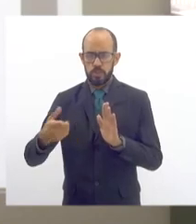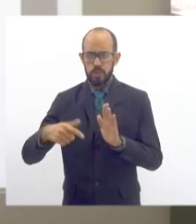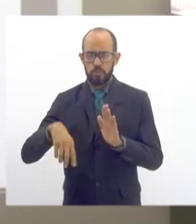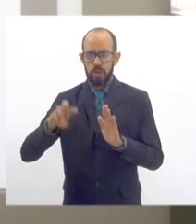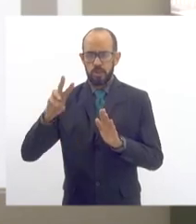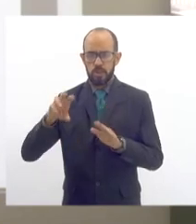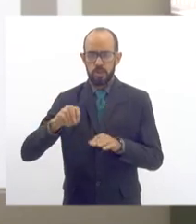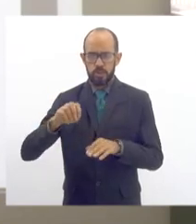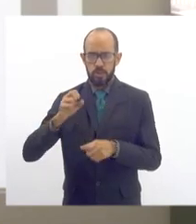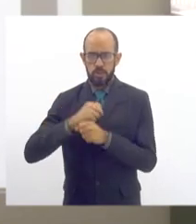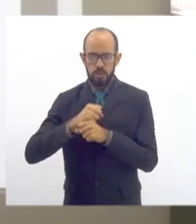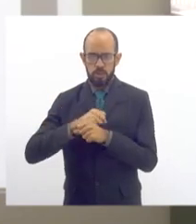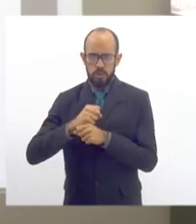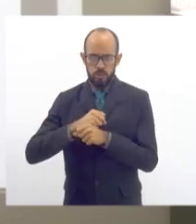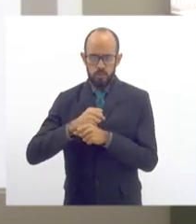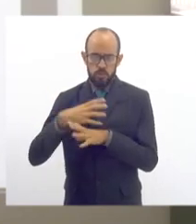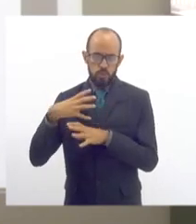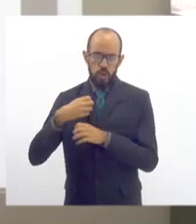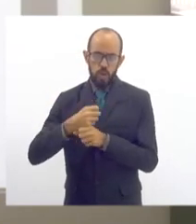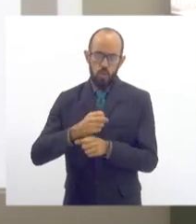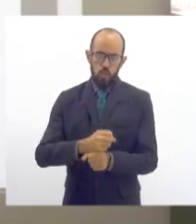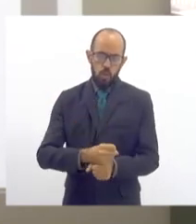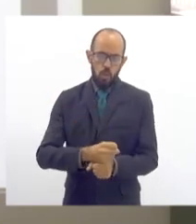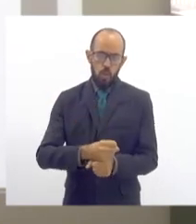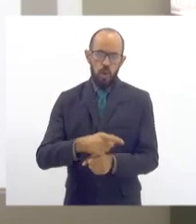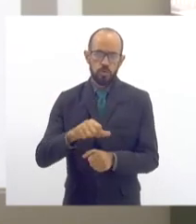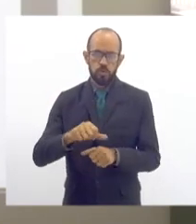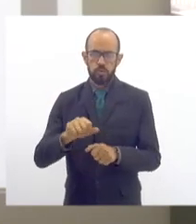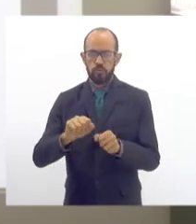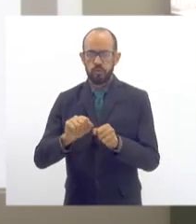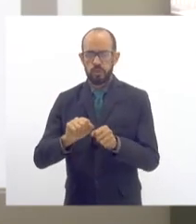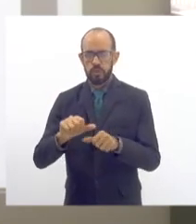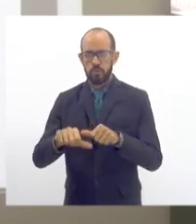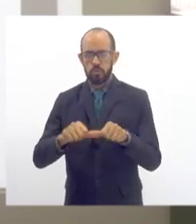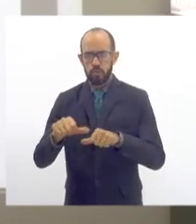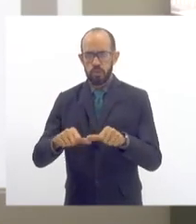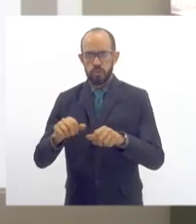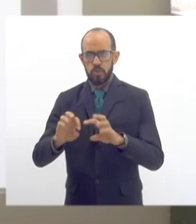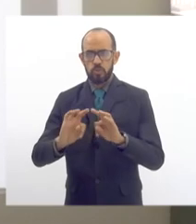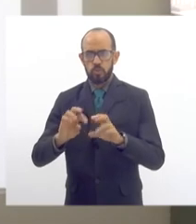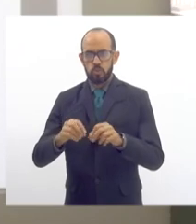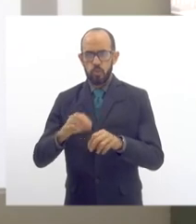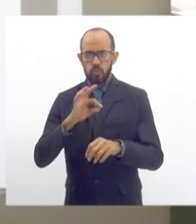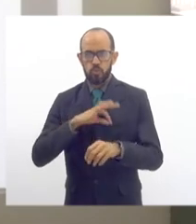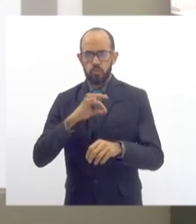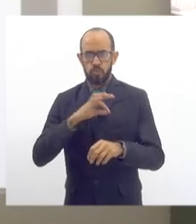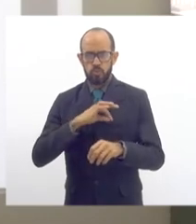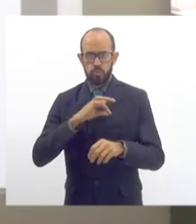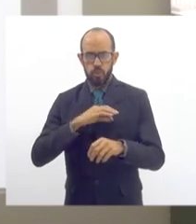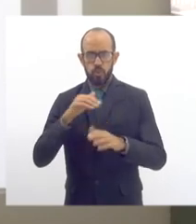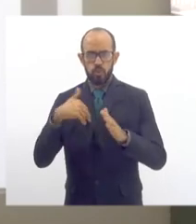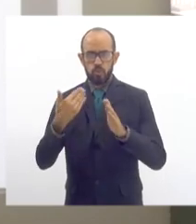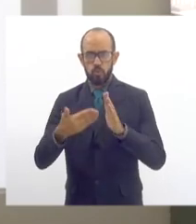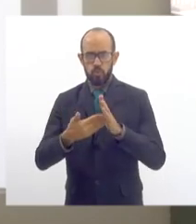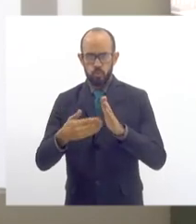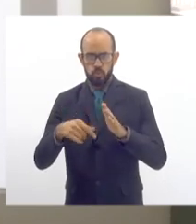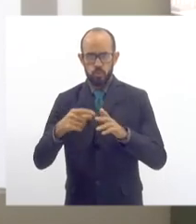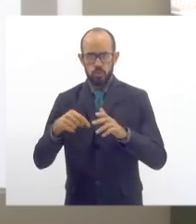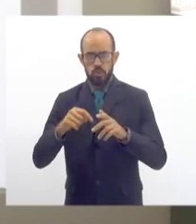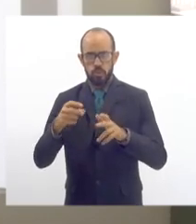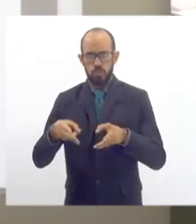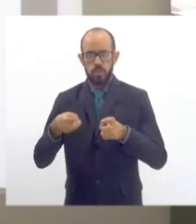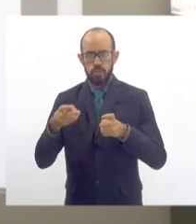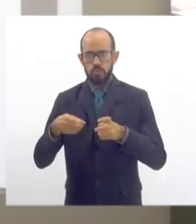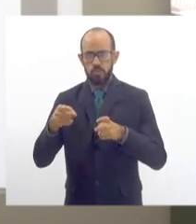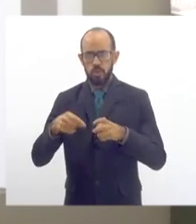gente fez as mudanças nas remunerações, a gente fez o cálculo total, a gente previu o